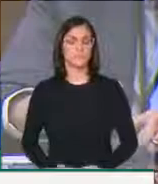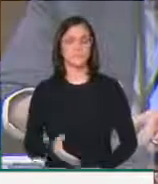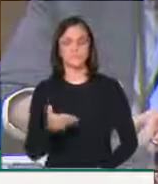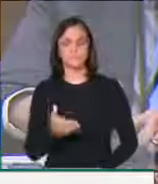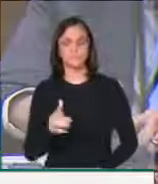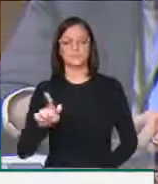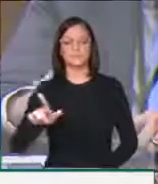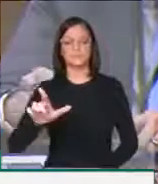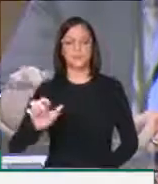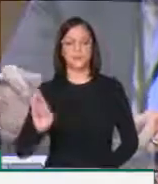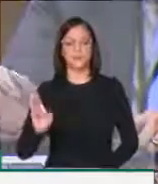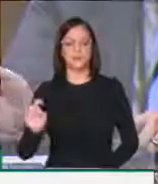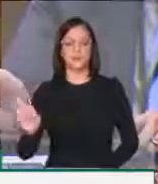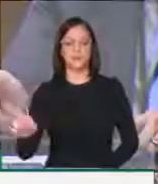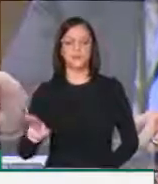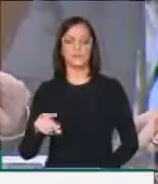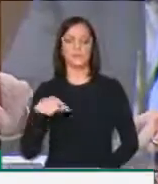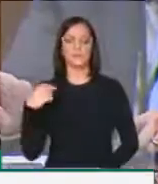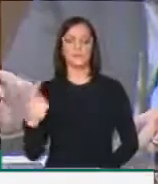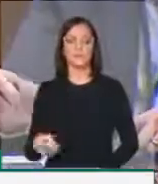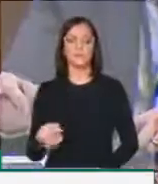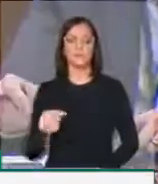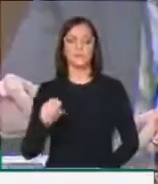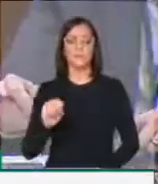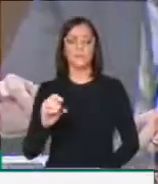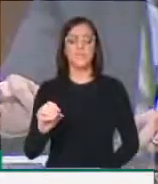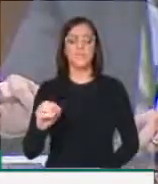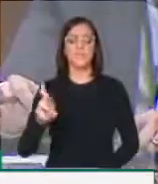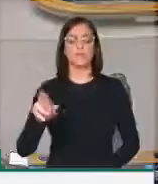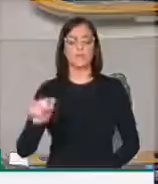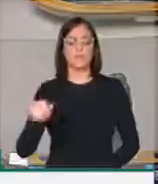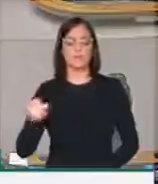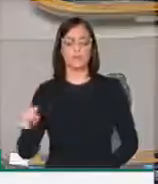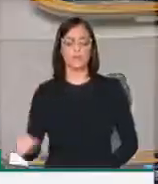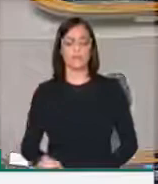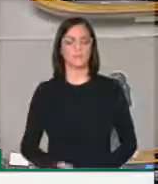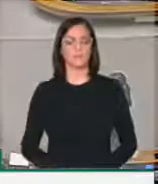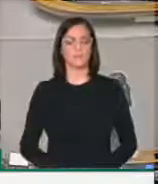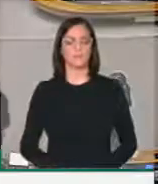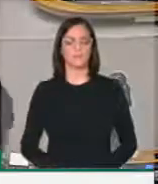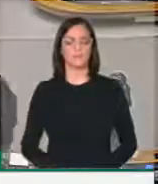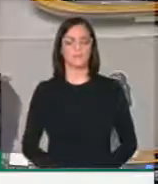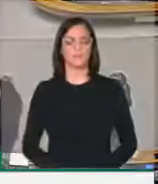Glauber. Segundo inscrito, Soraya Manato. A senhora concorda.